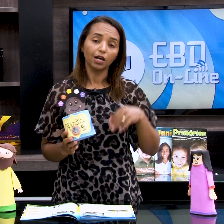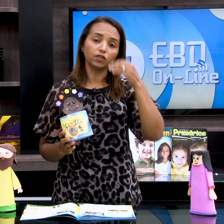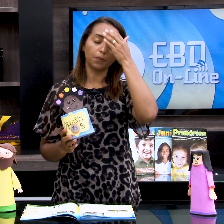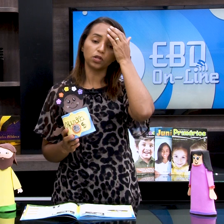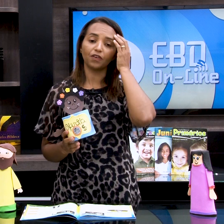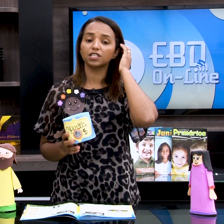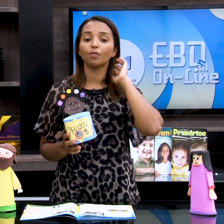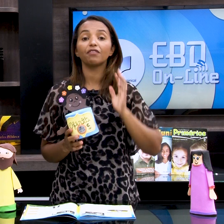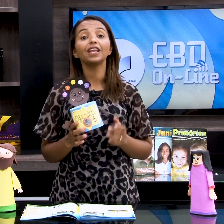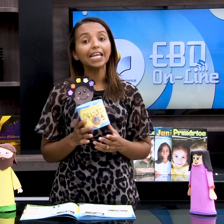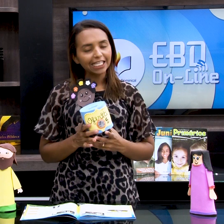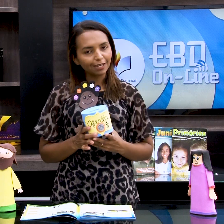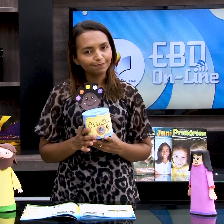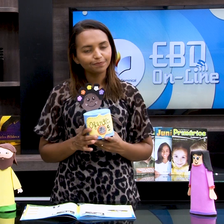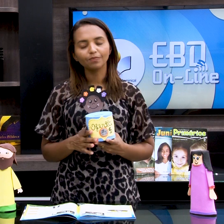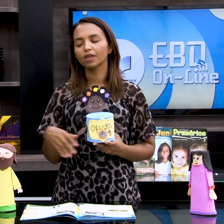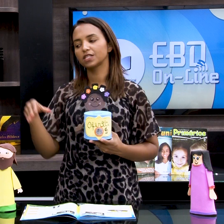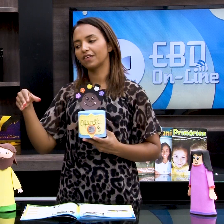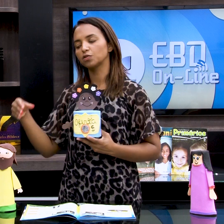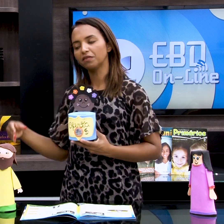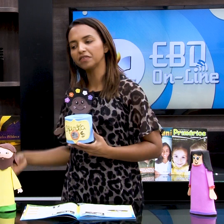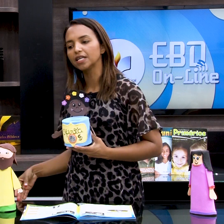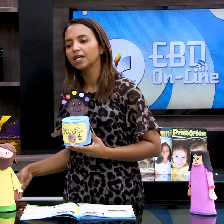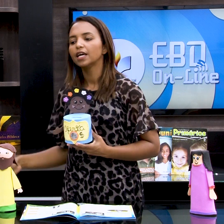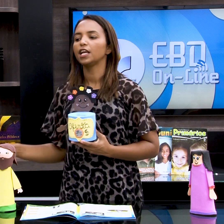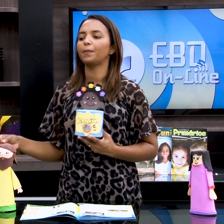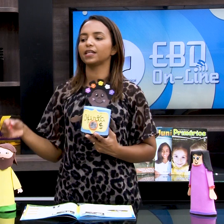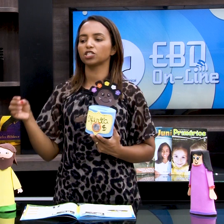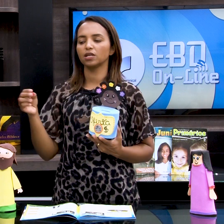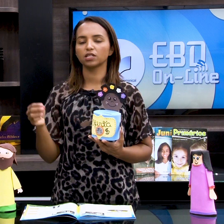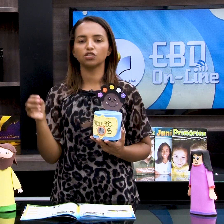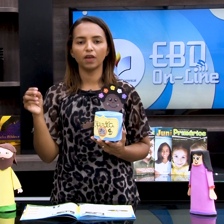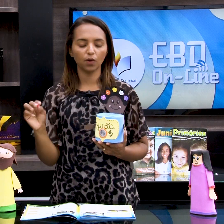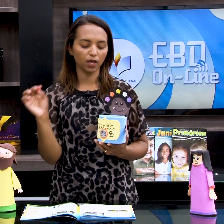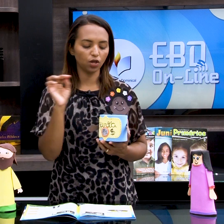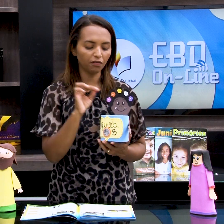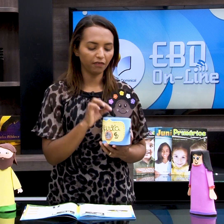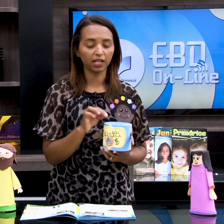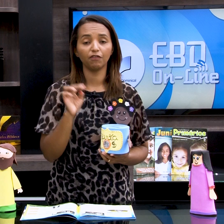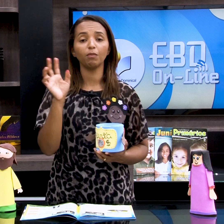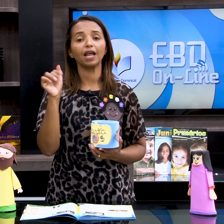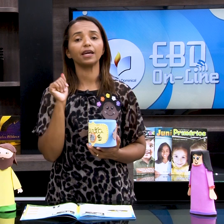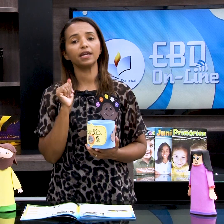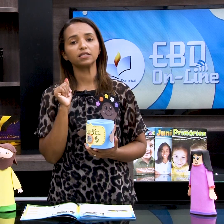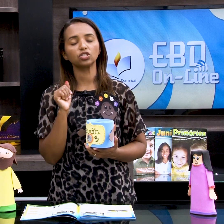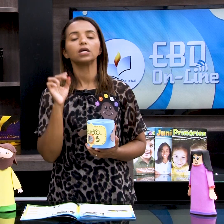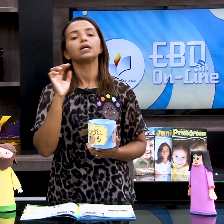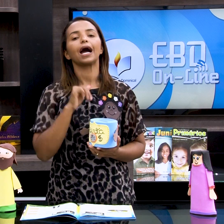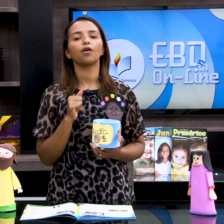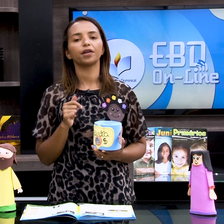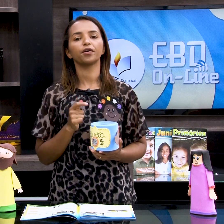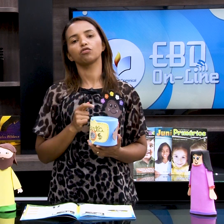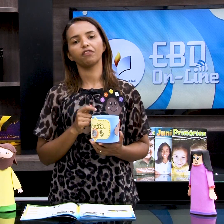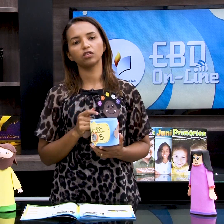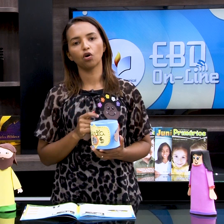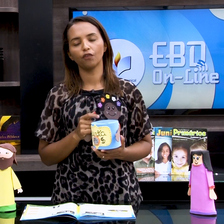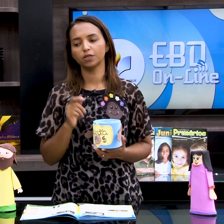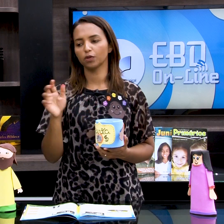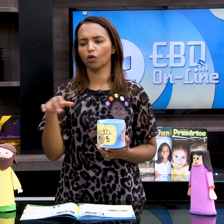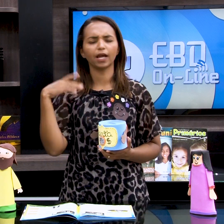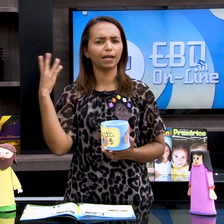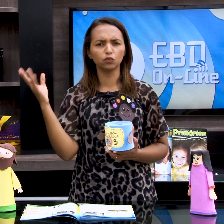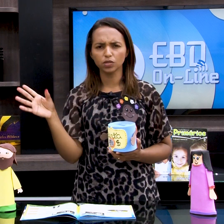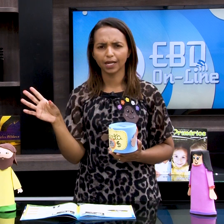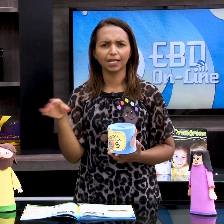semanas você pode fazer uma filinha você faz uma fila e pede que as crianças venham e ofertem vamos lá crianças agora é hora do Ofertório